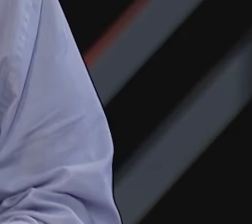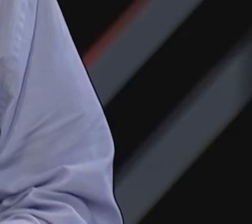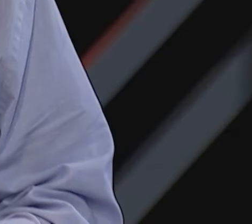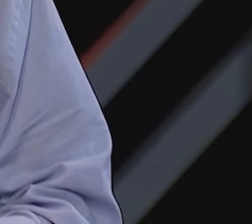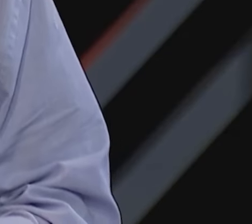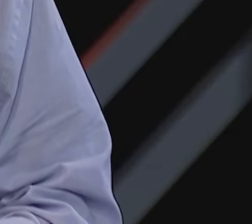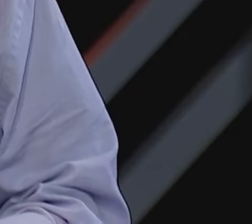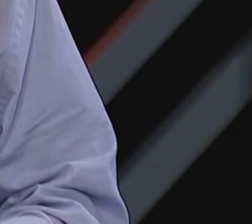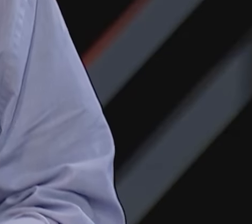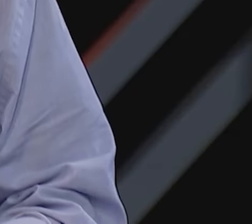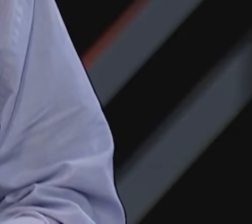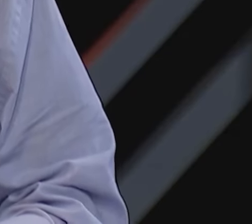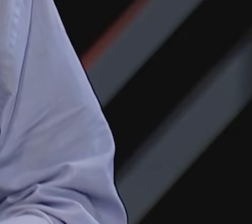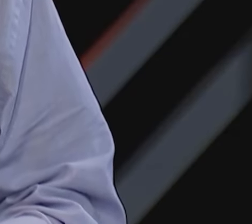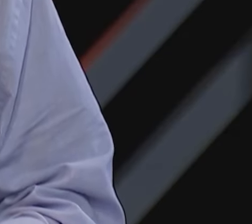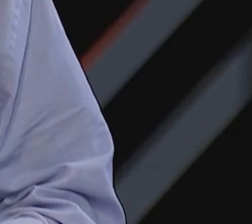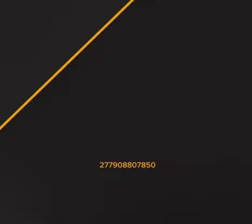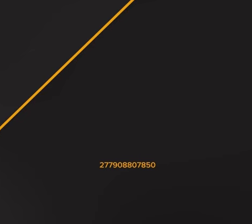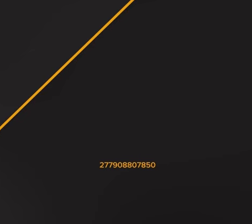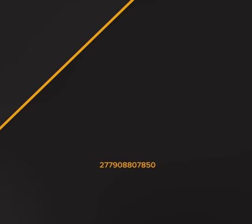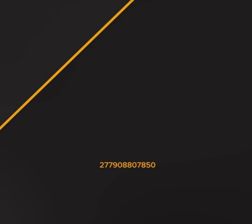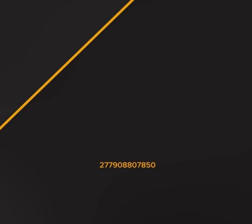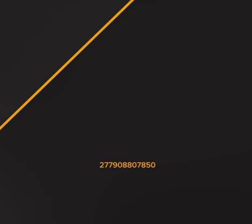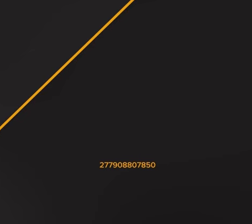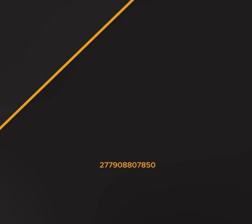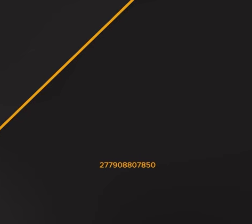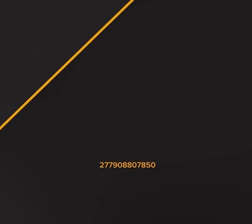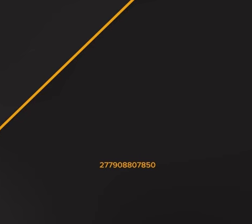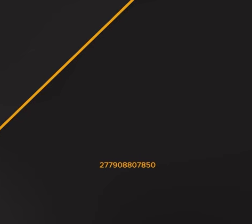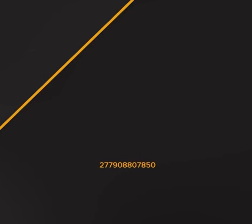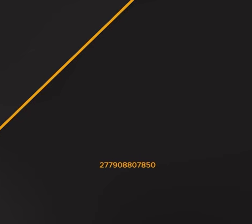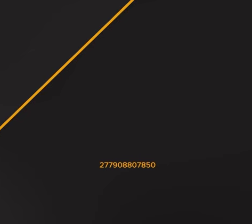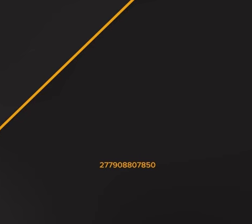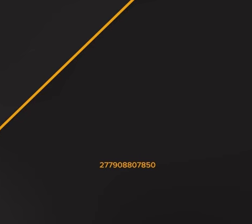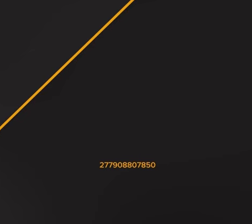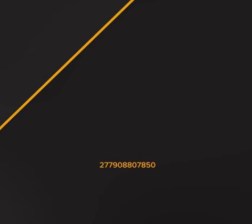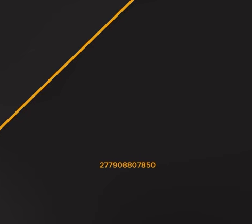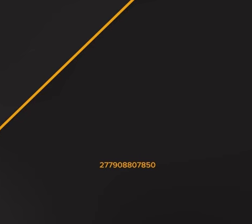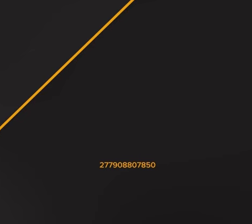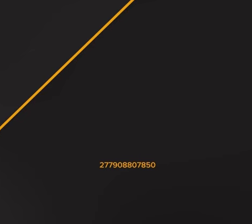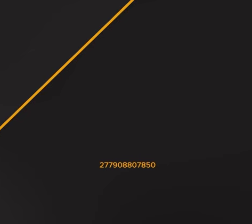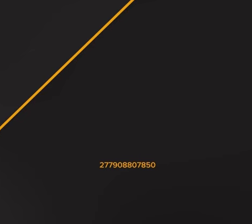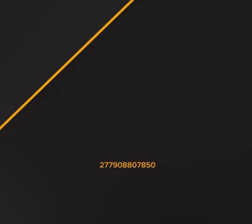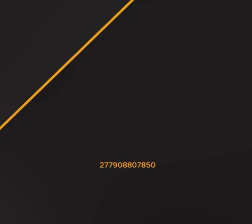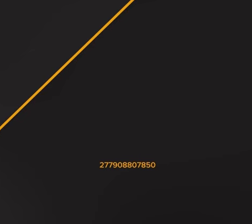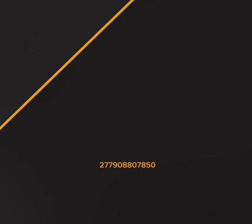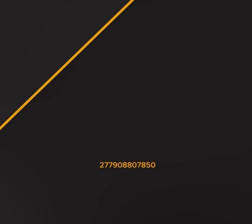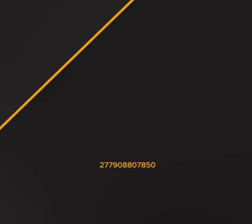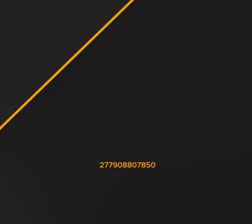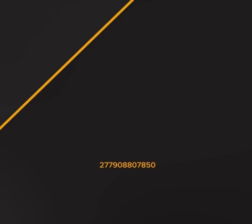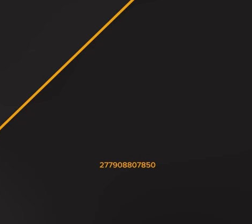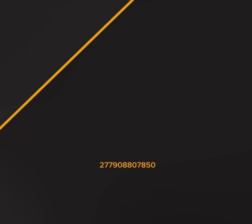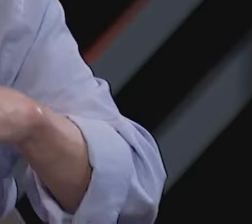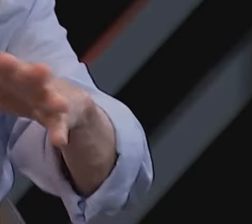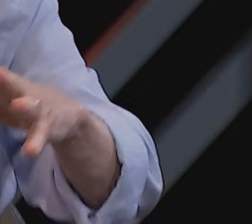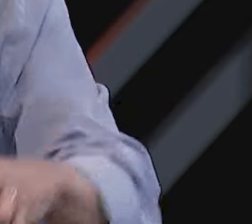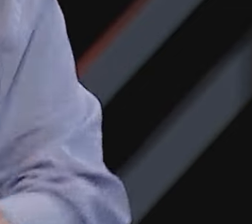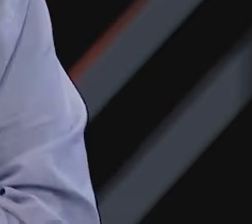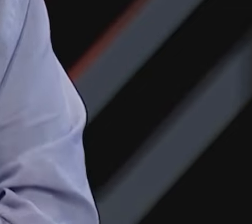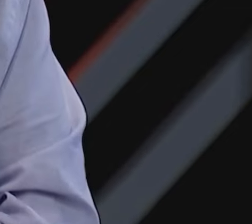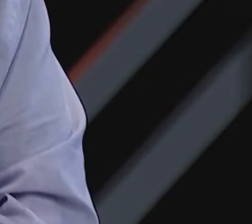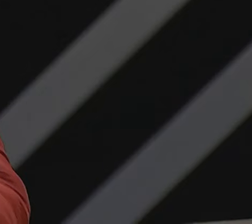você engravidou pela primeira vez? Com 17 anos. E o pai da sua filha também era do crime, da